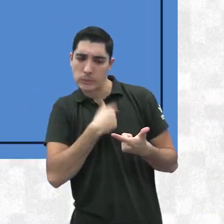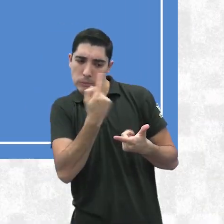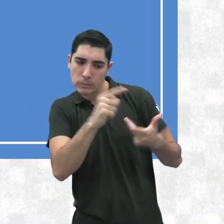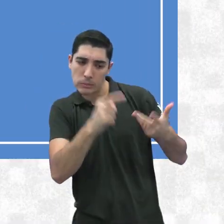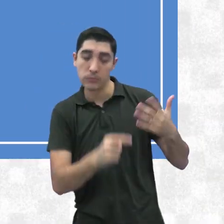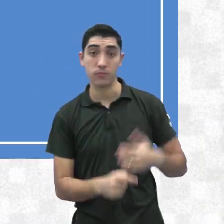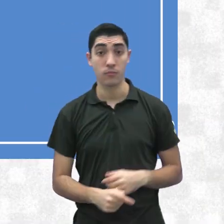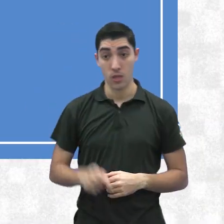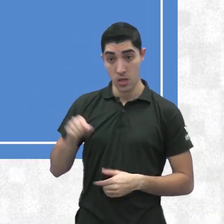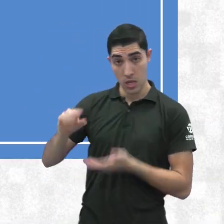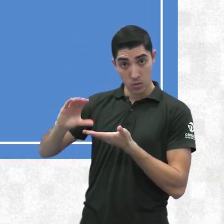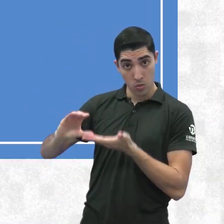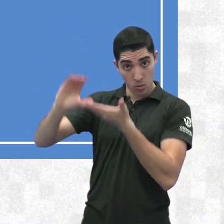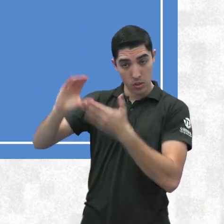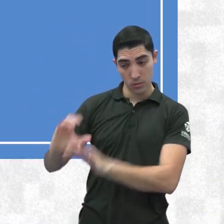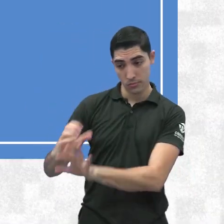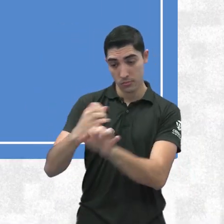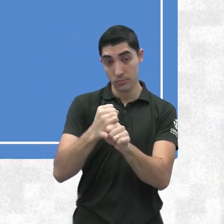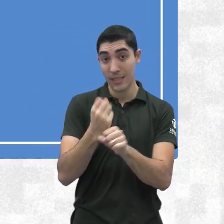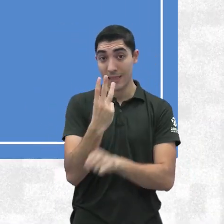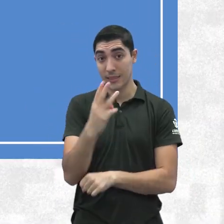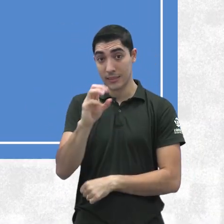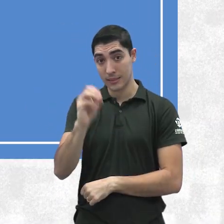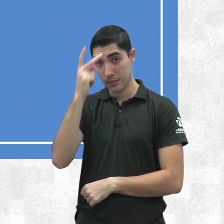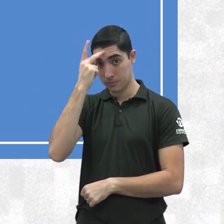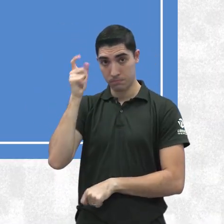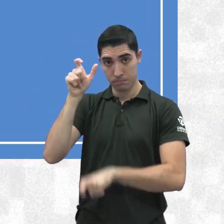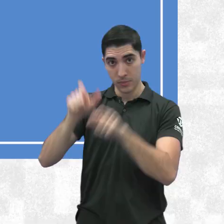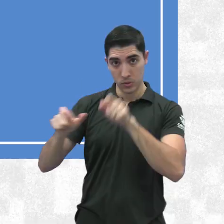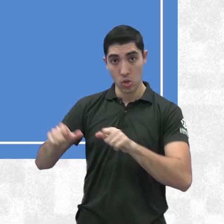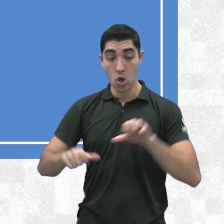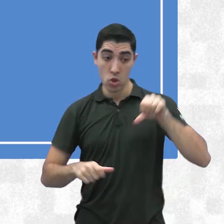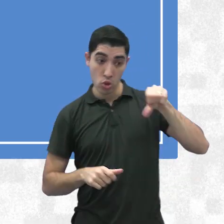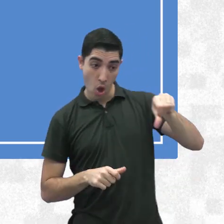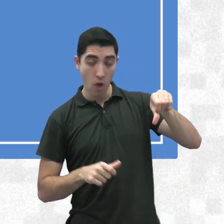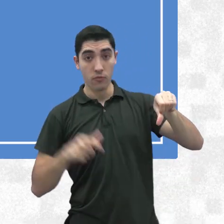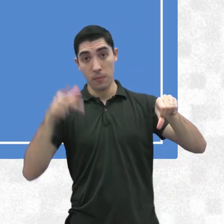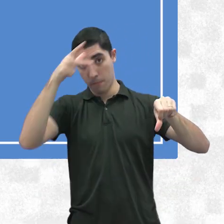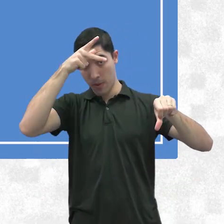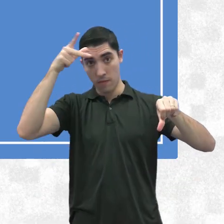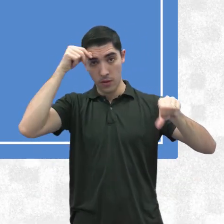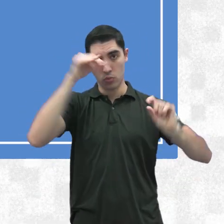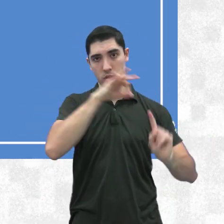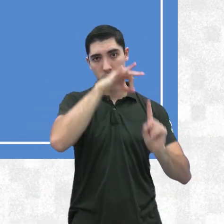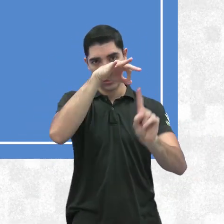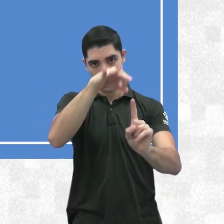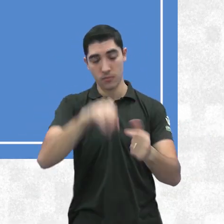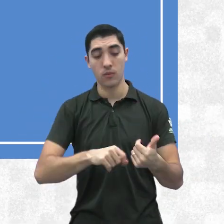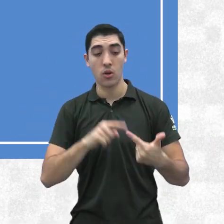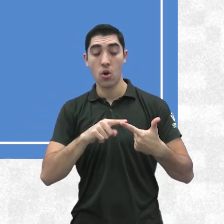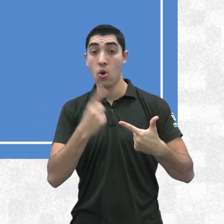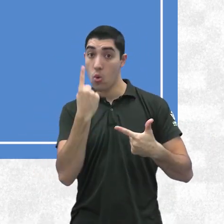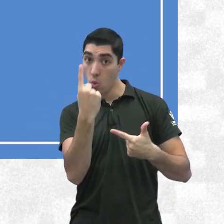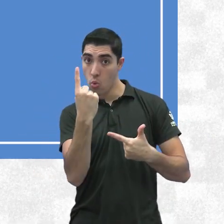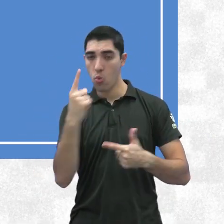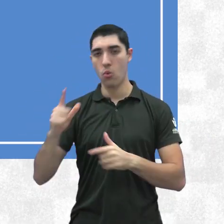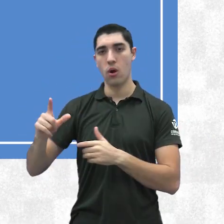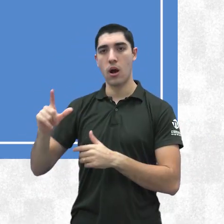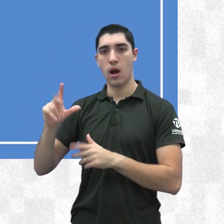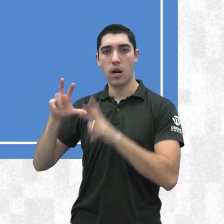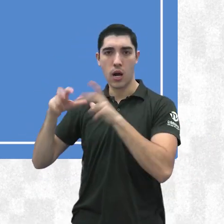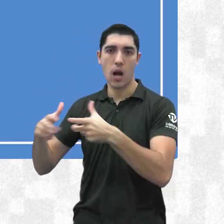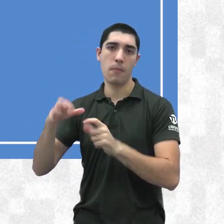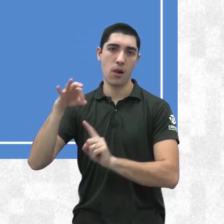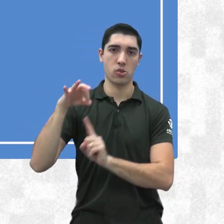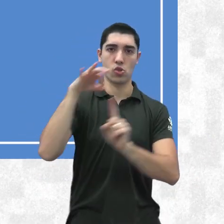O conselho é formado por 30 membros, sendo 9 indicados pelo Poder Executivo e 1 pelo